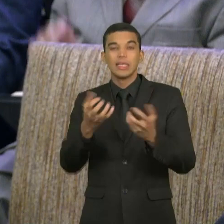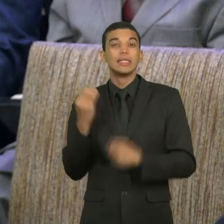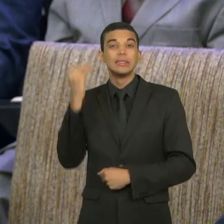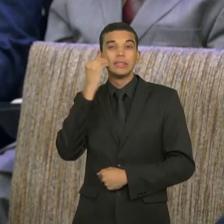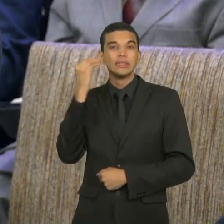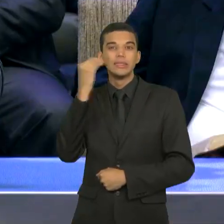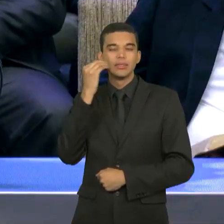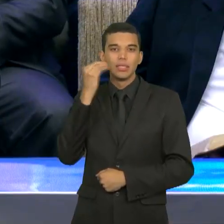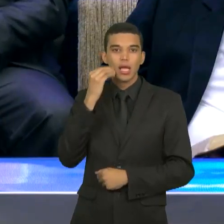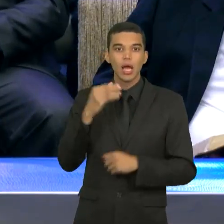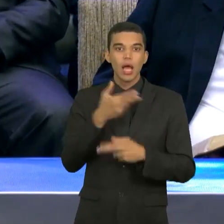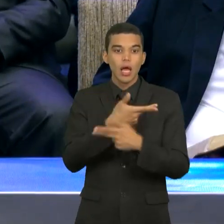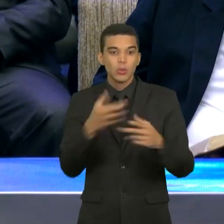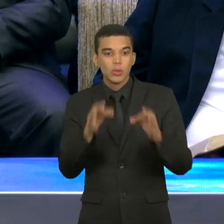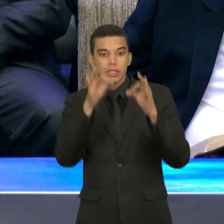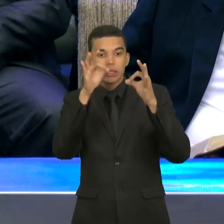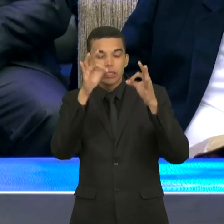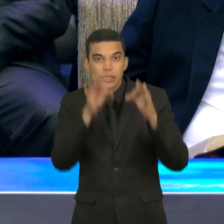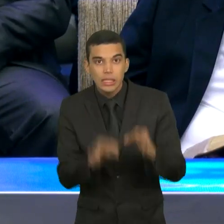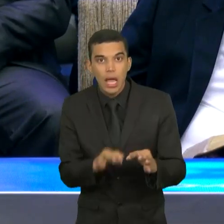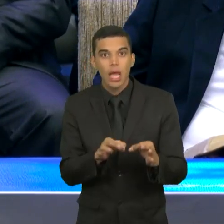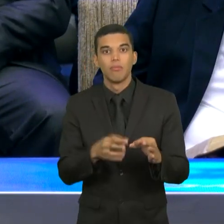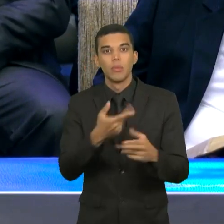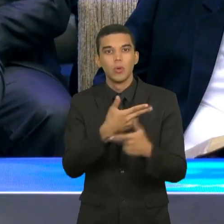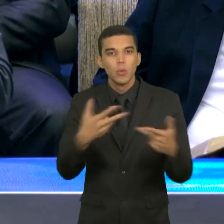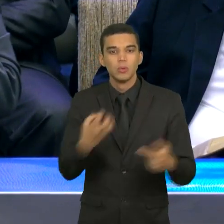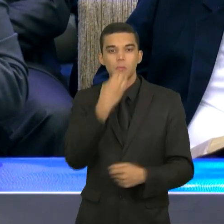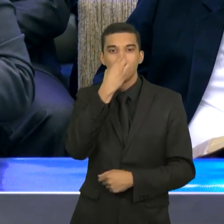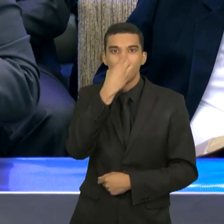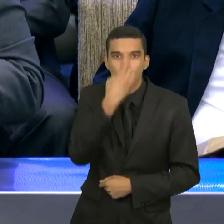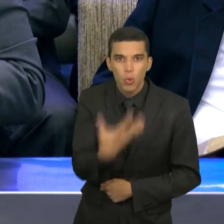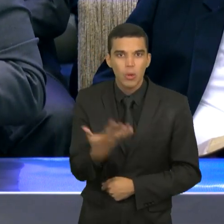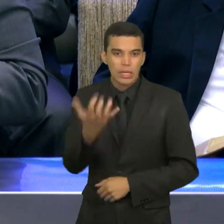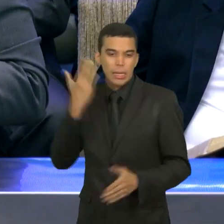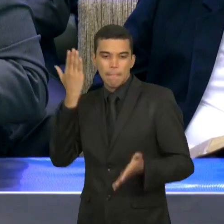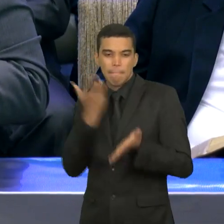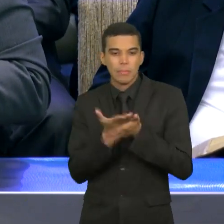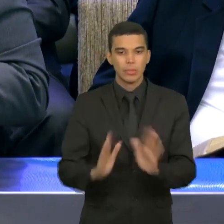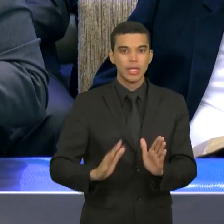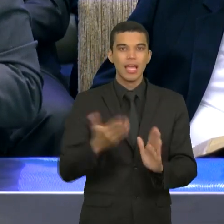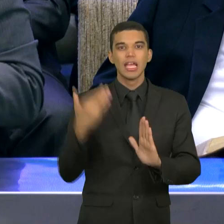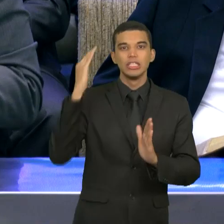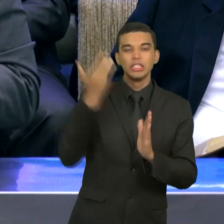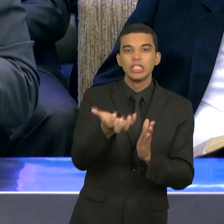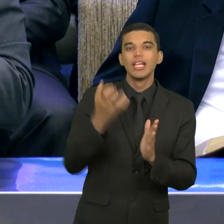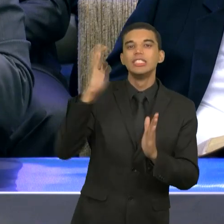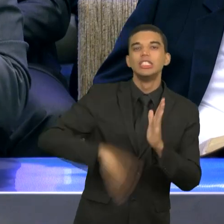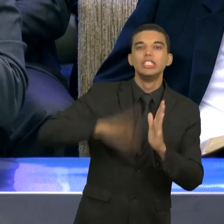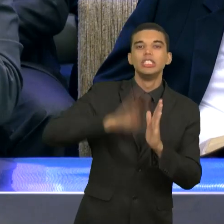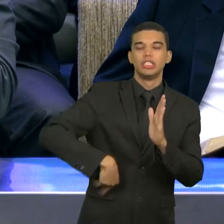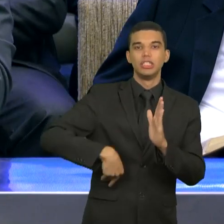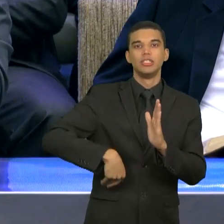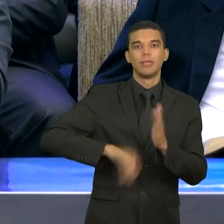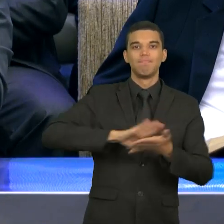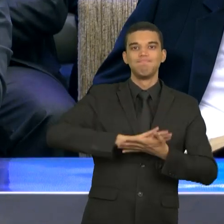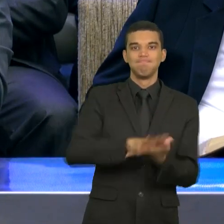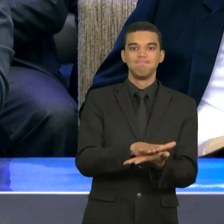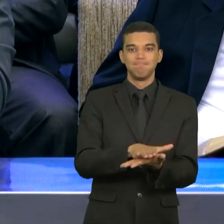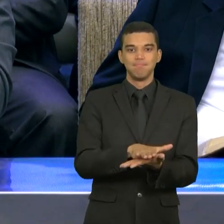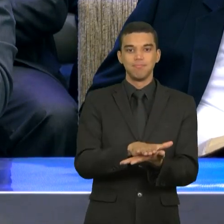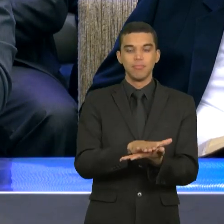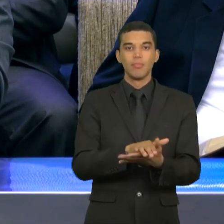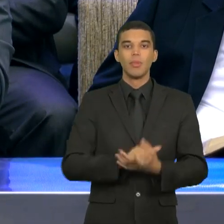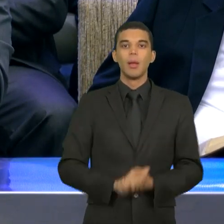atacar a guerra já está pronta está travada e eles querem atirar as ocultas em